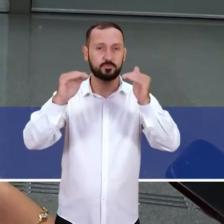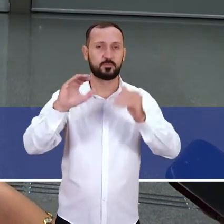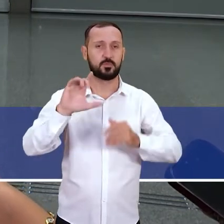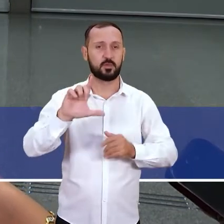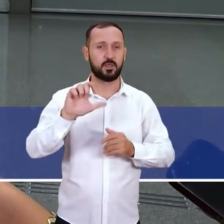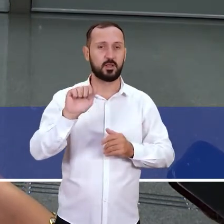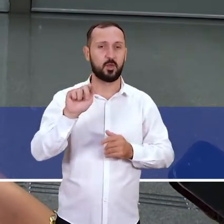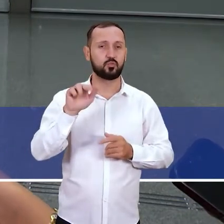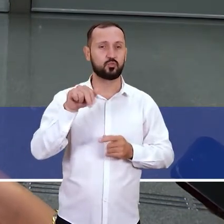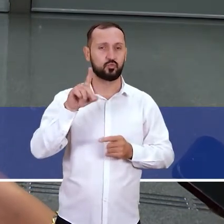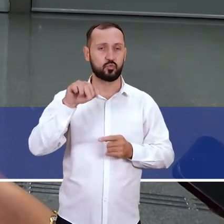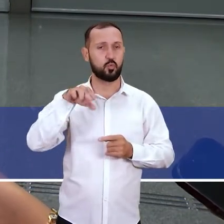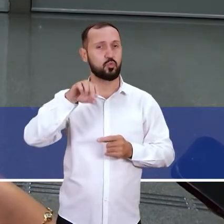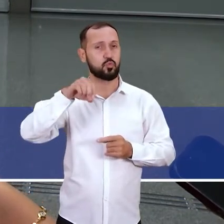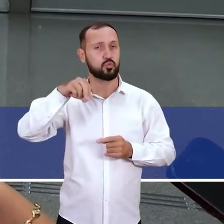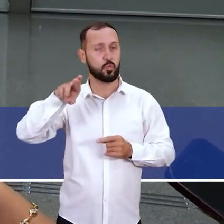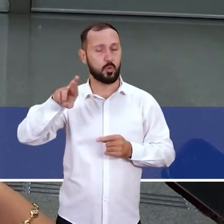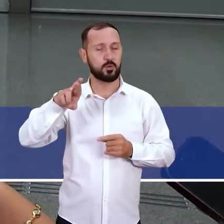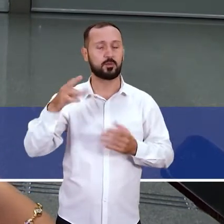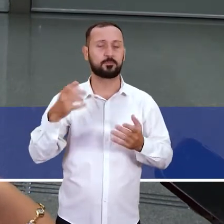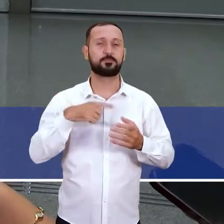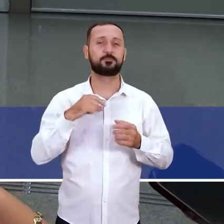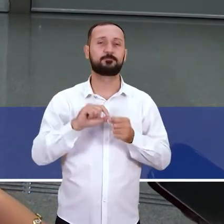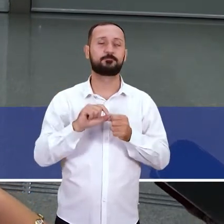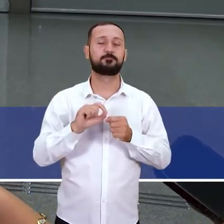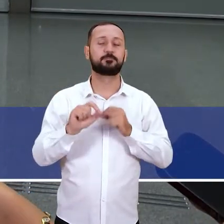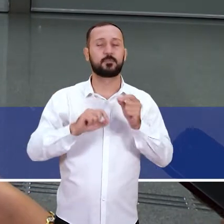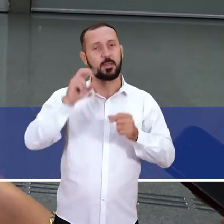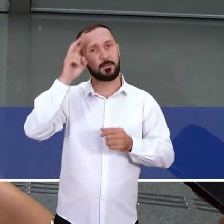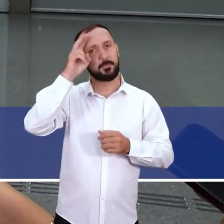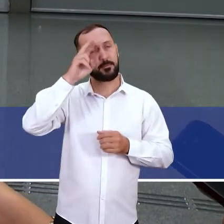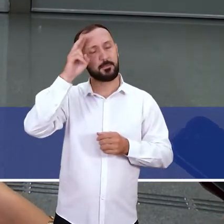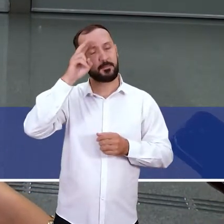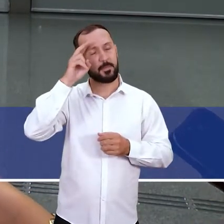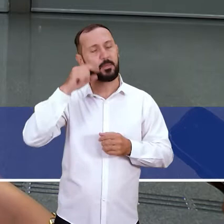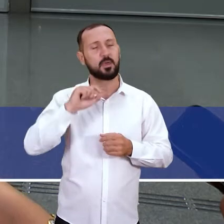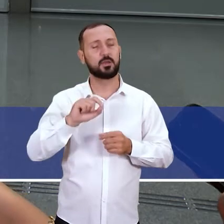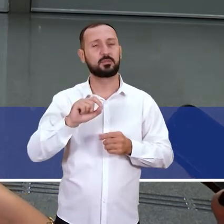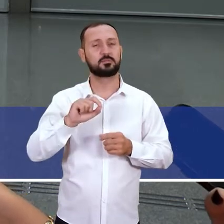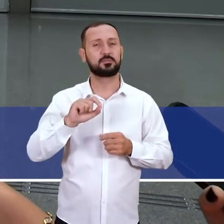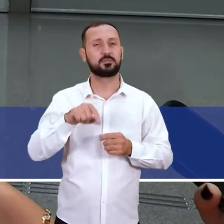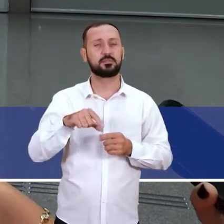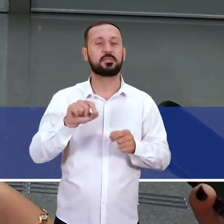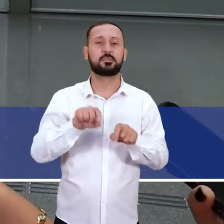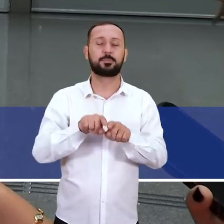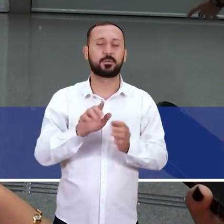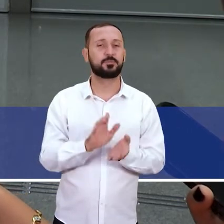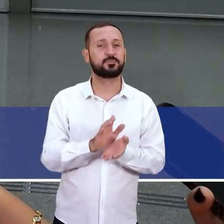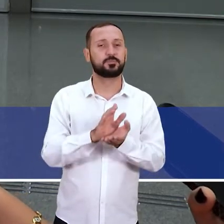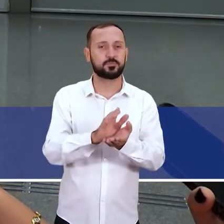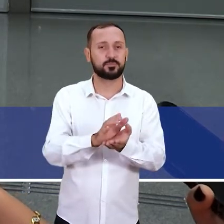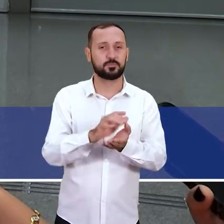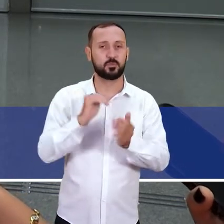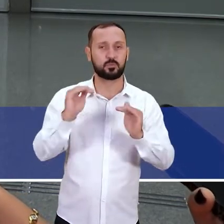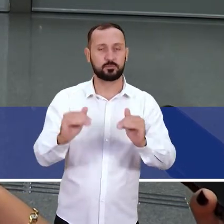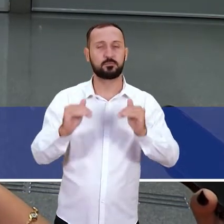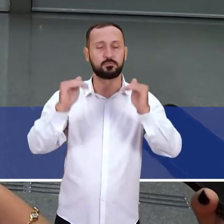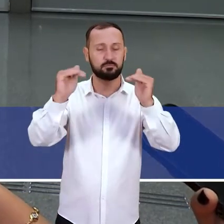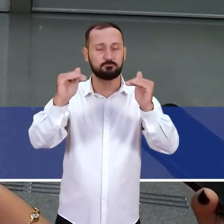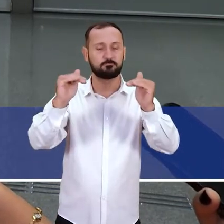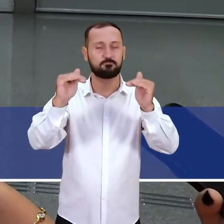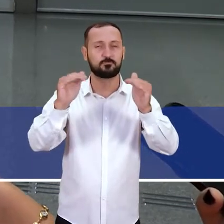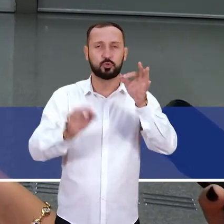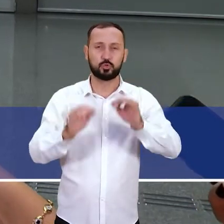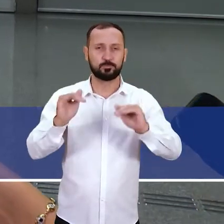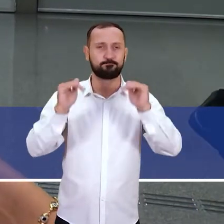Honor. Então nós estamos homenageando o governador Pedro Petrocian, em memória, e nós estamos homenageando o desembargador Cláudio